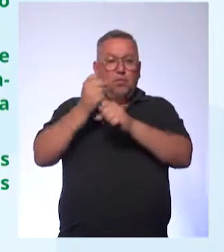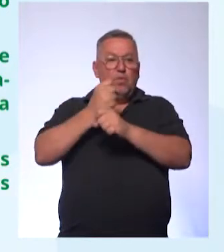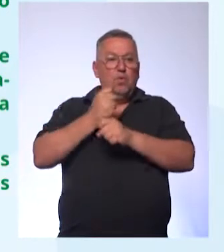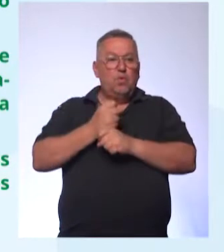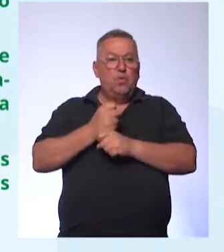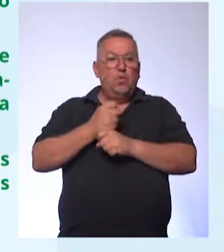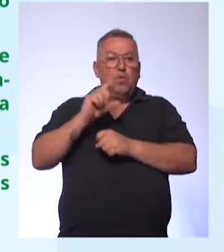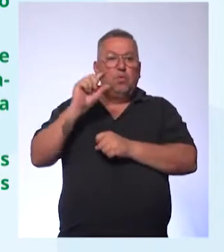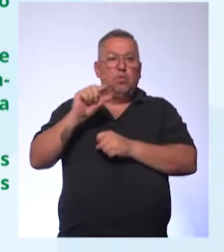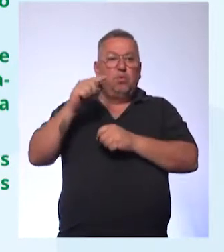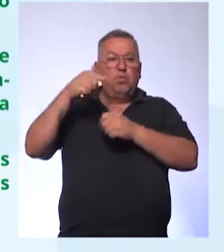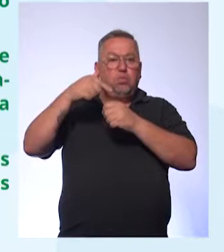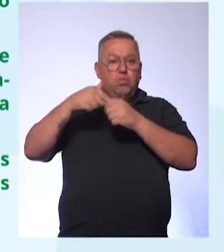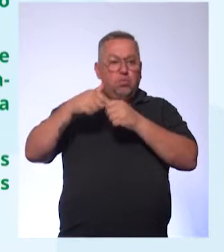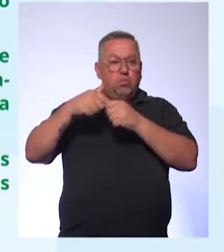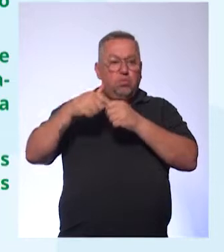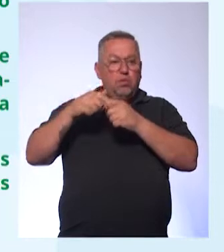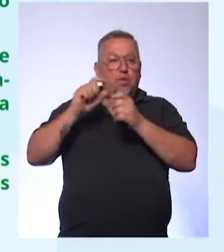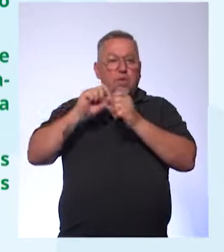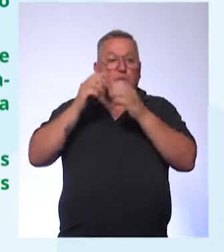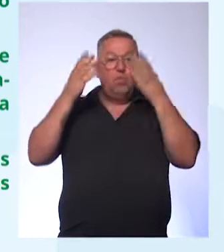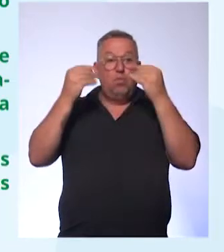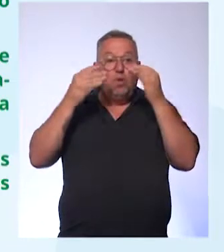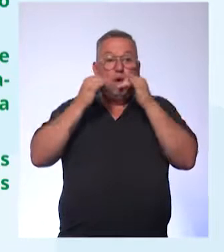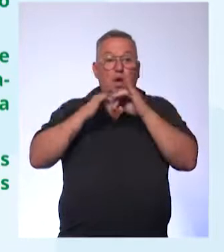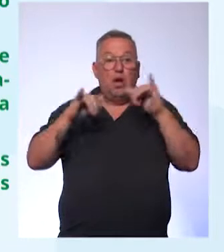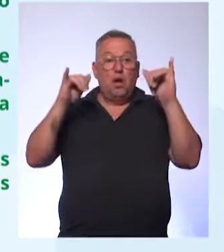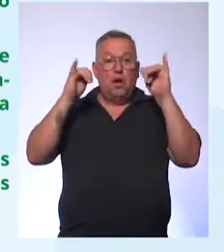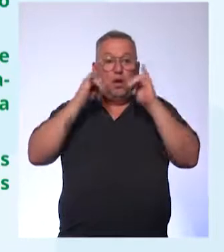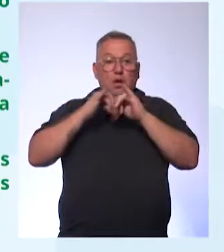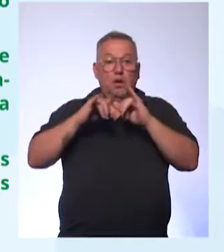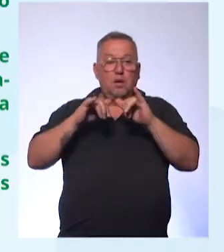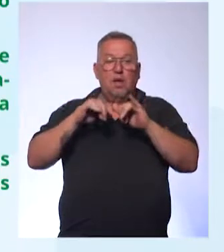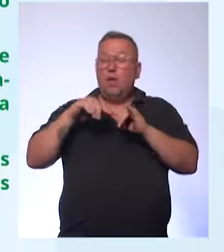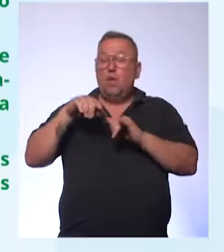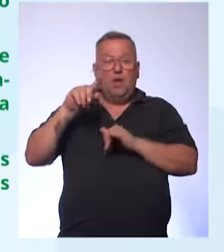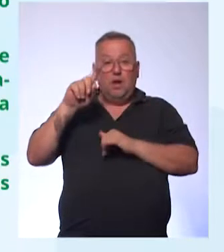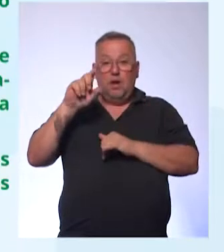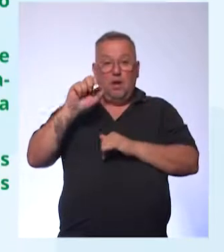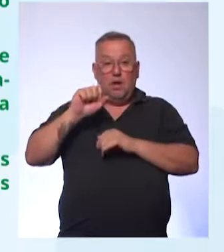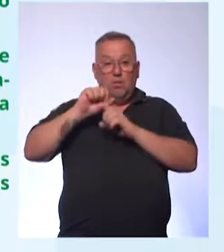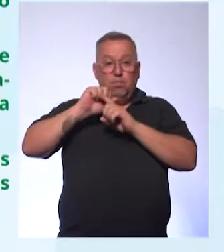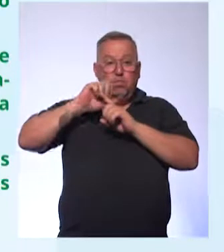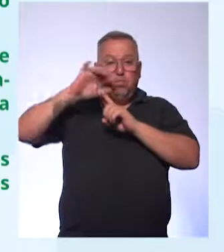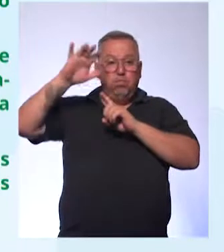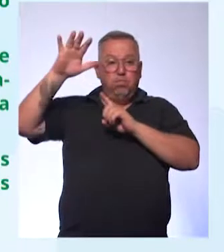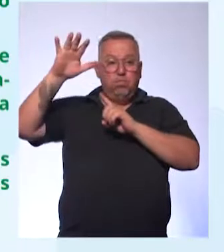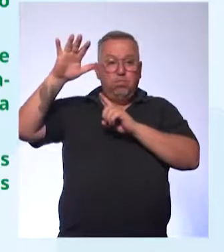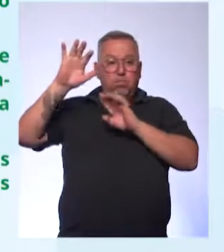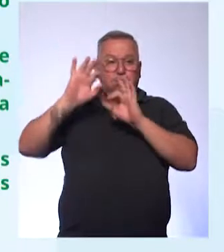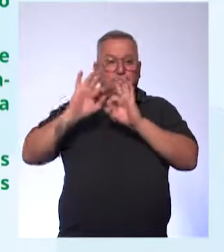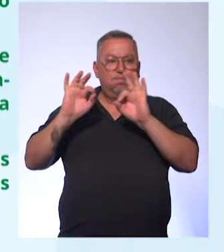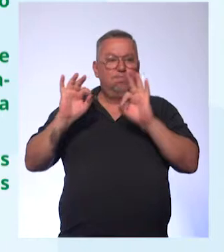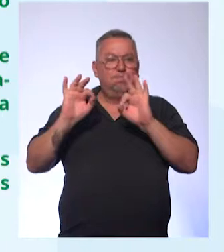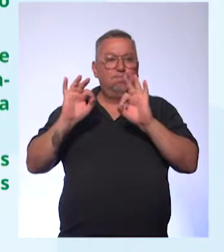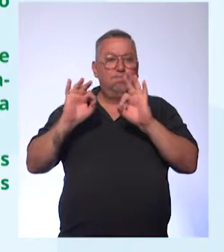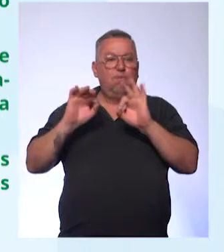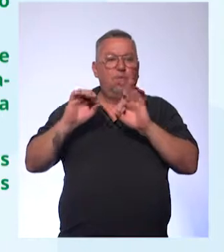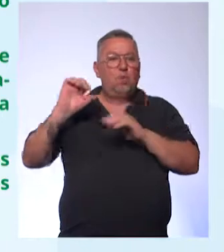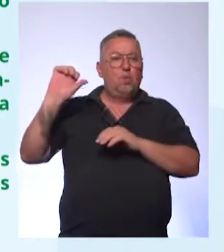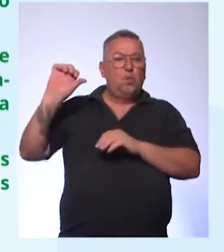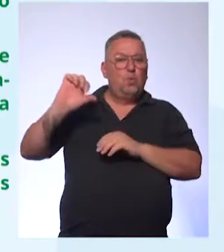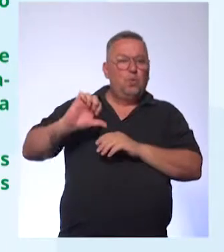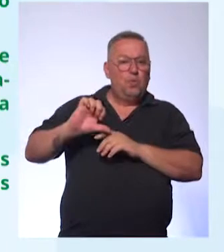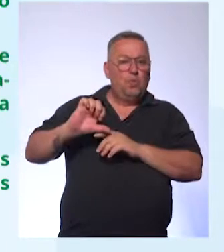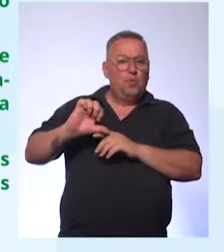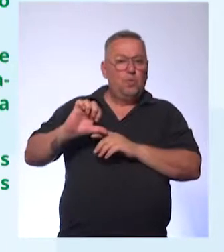construída, com pouco combustível nuclear gera-se bastante energia, não lança gases de efeito estufa na atmosfera. Desvantagens